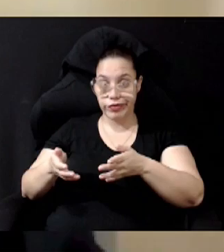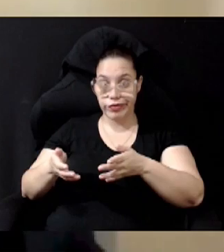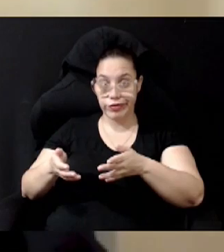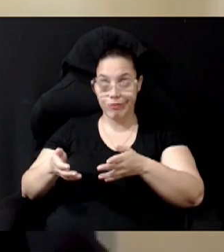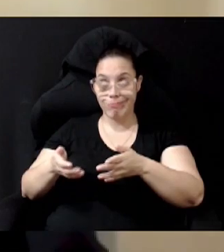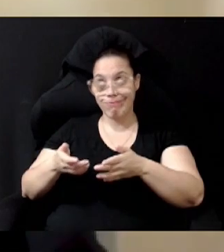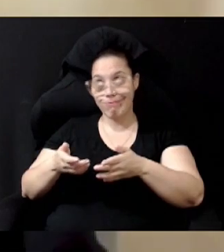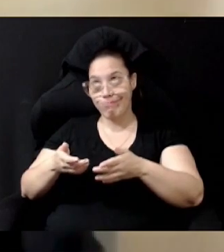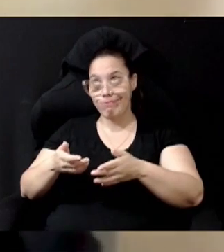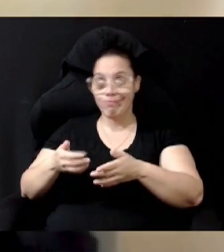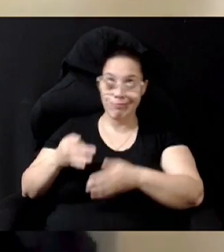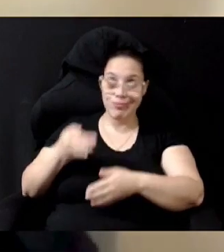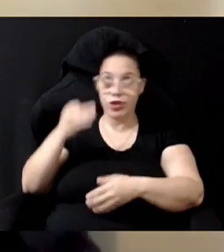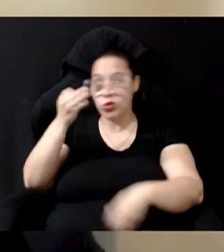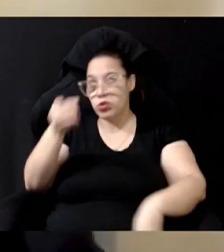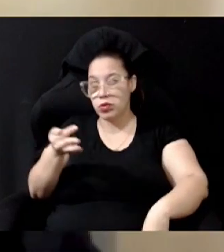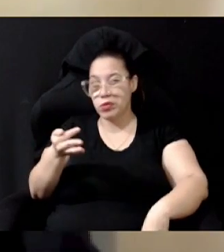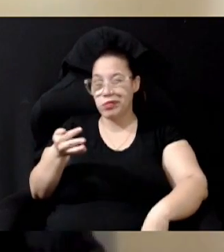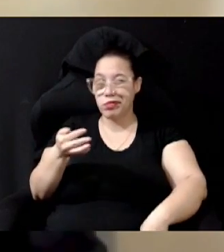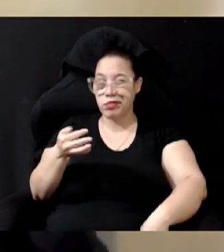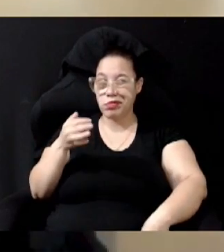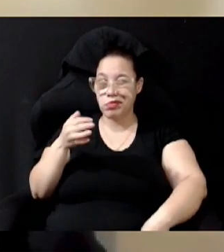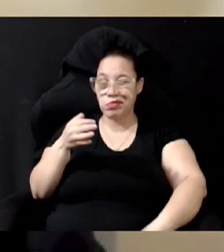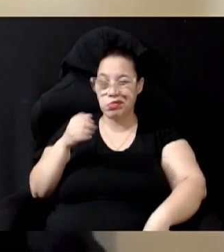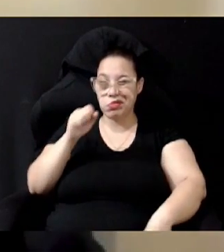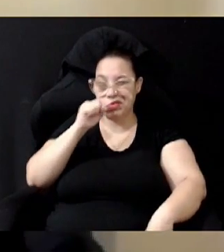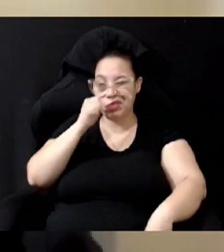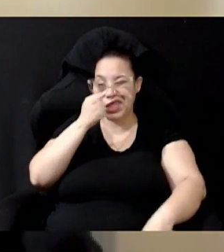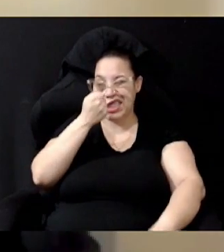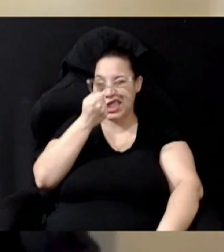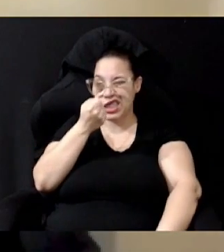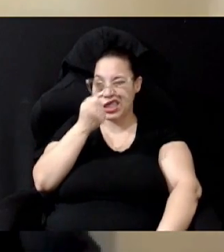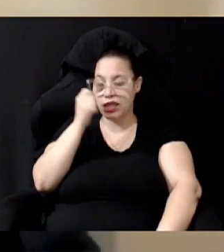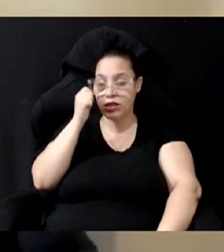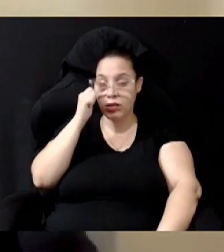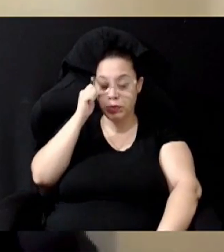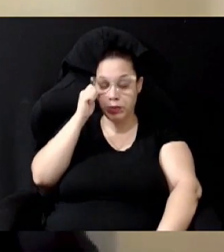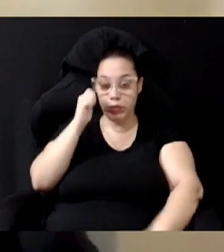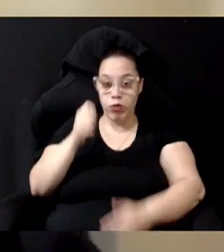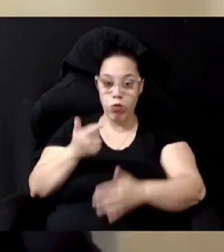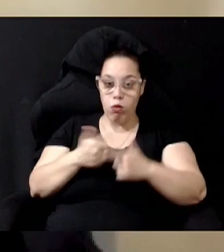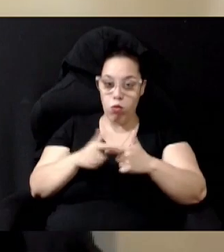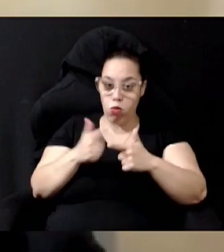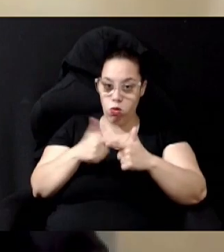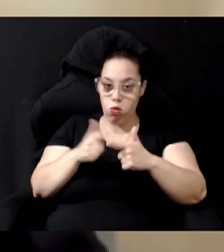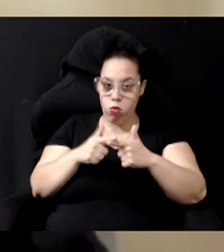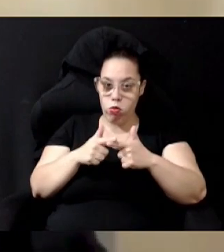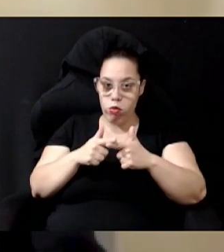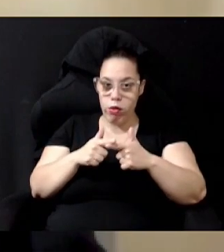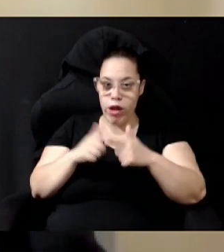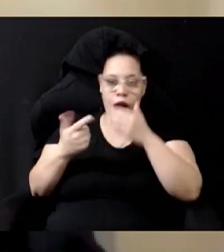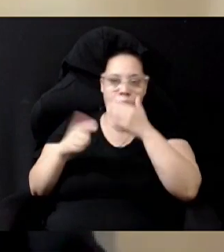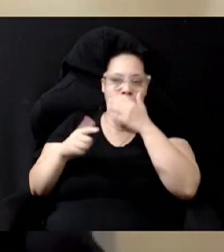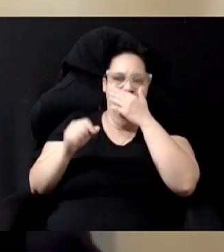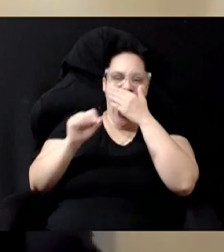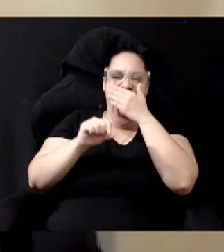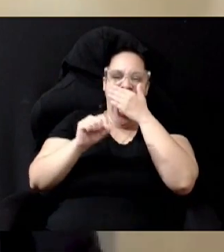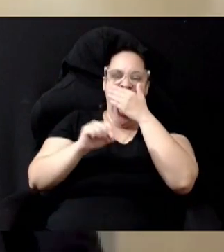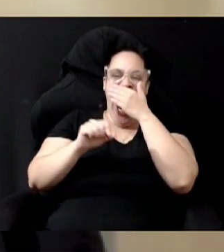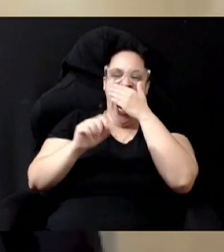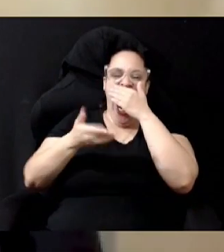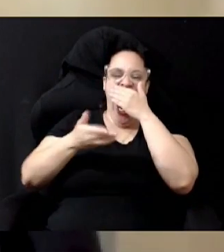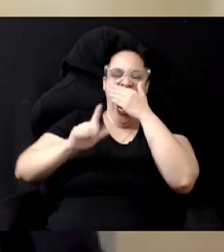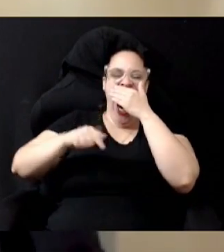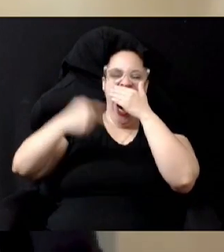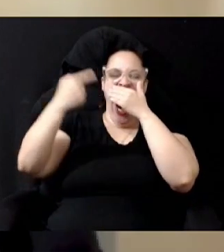mais crônicas, mais demoradas, as consequências mais tardias ainda não se fizeram. Outras manifestações